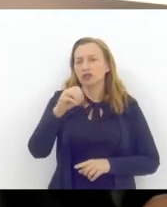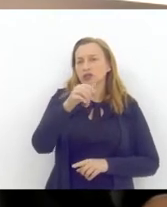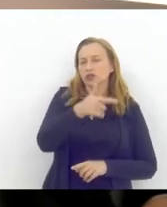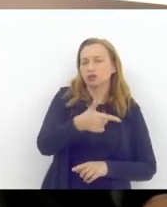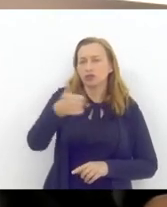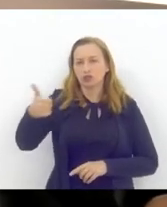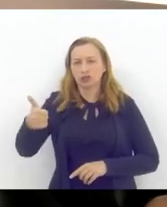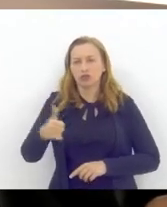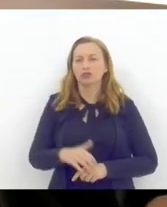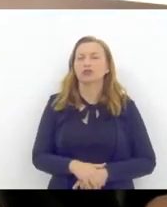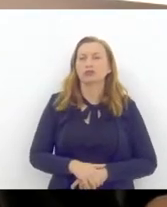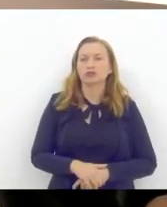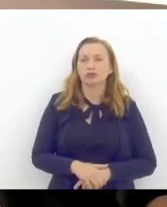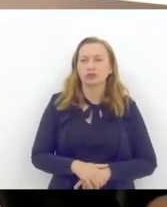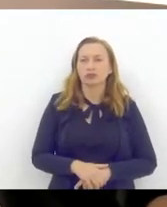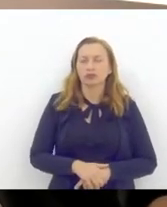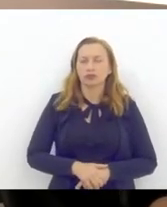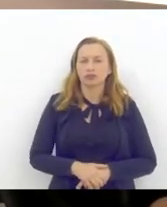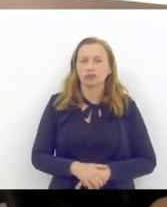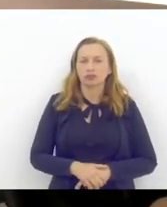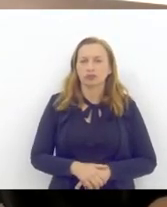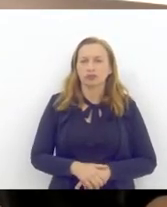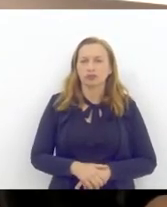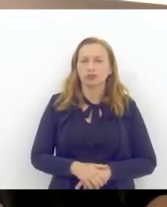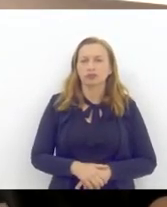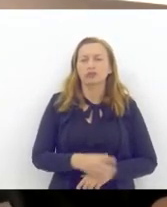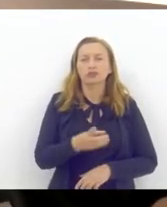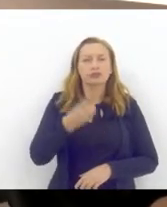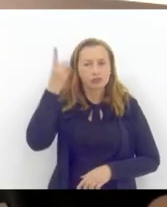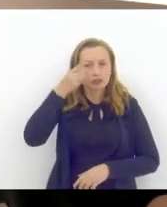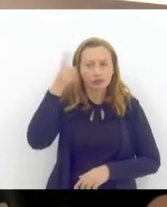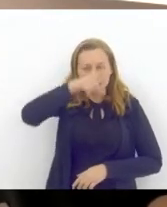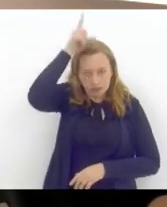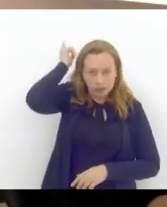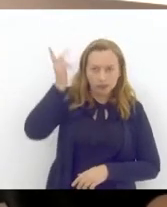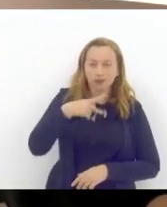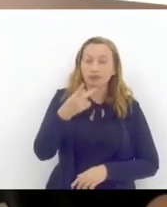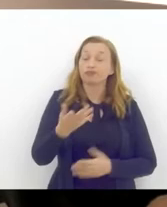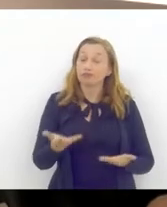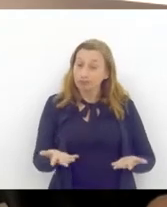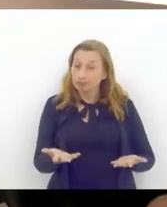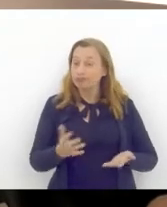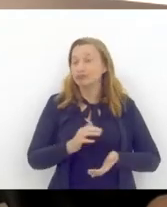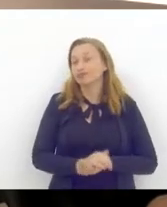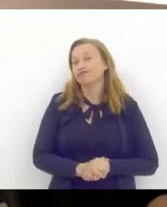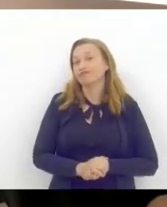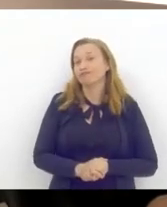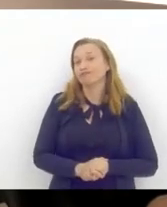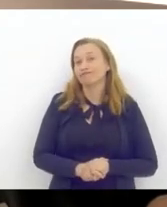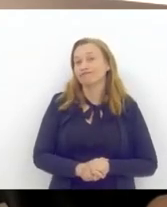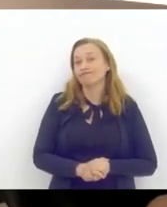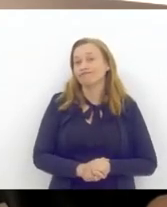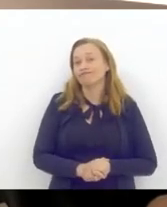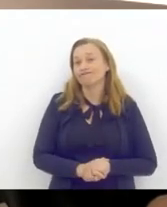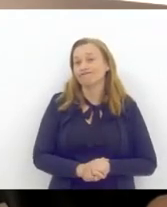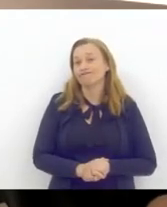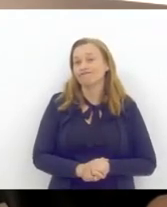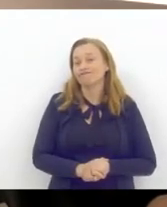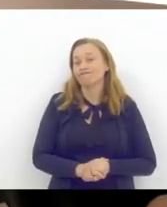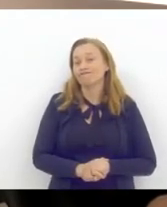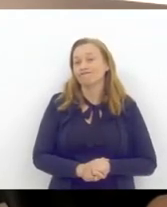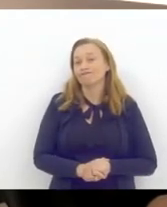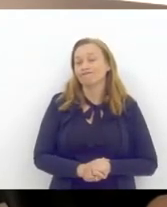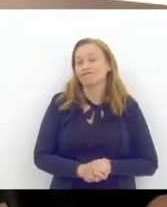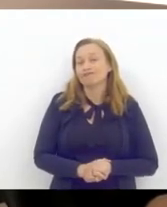tratado essa questão, colocando Vossas Excelências, como o deputado Luiz Paulo falou, numa situação, num bom português, numa saia